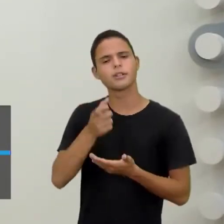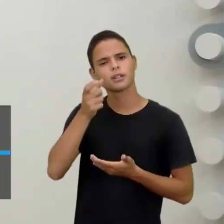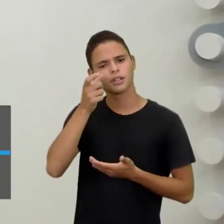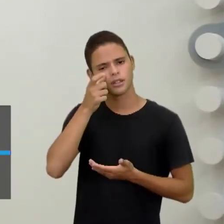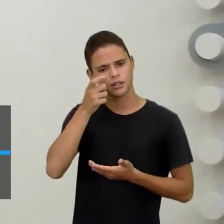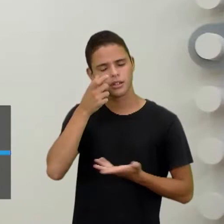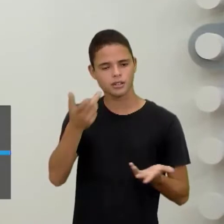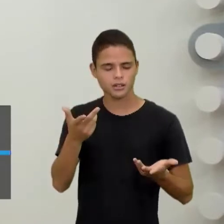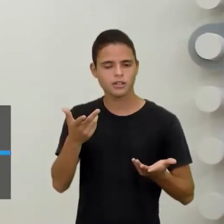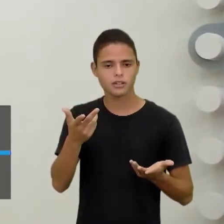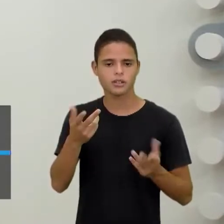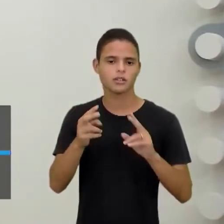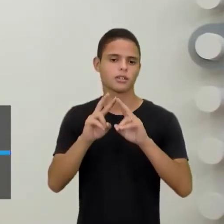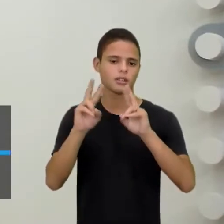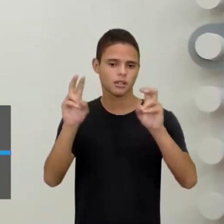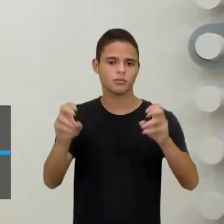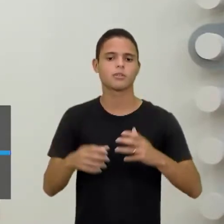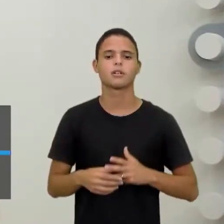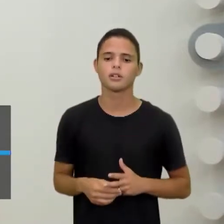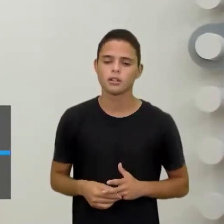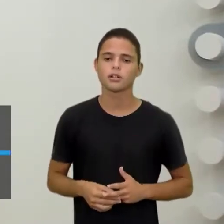tratar desse assunto, porque